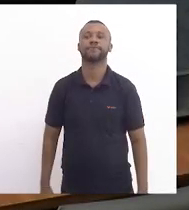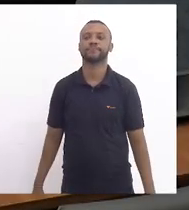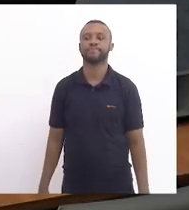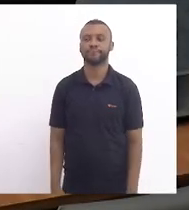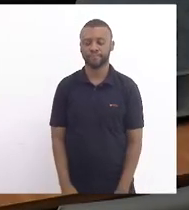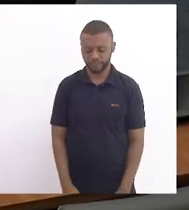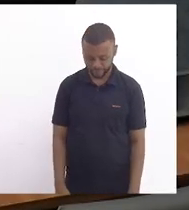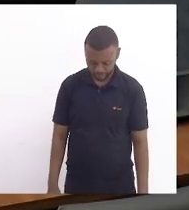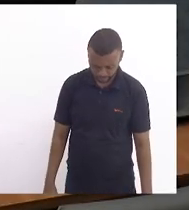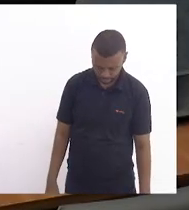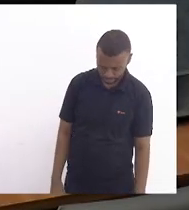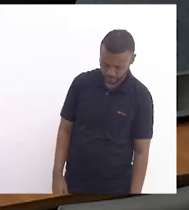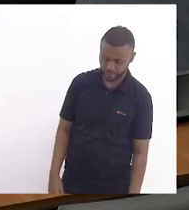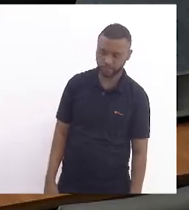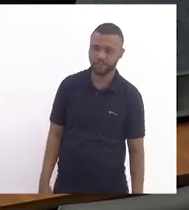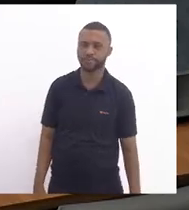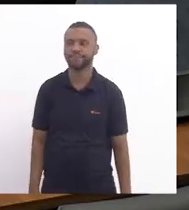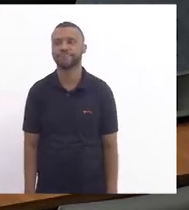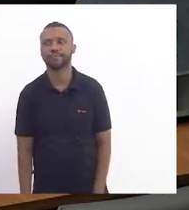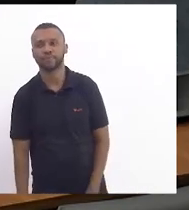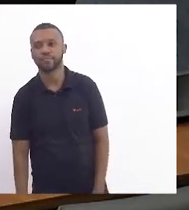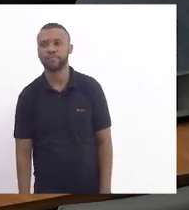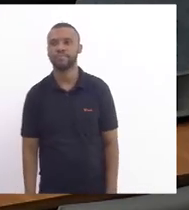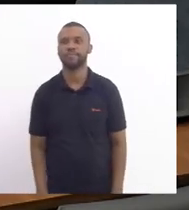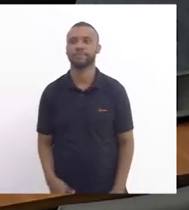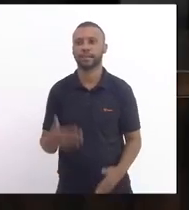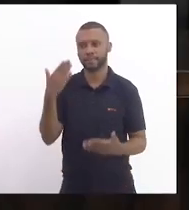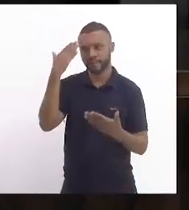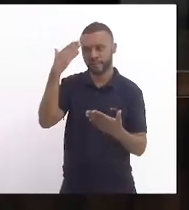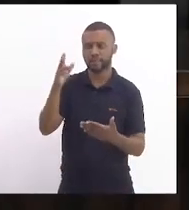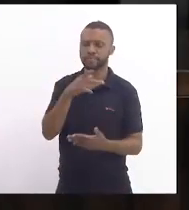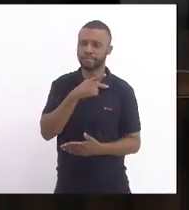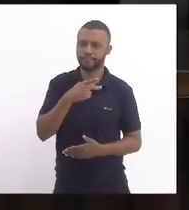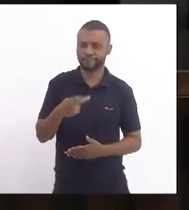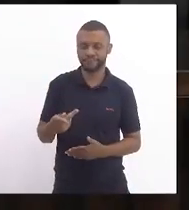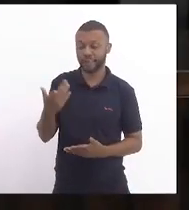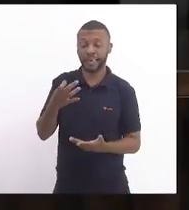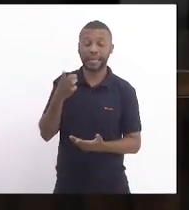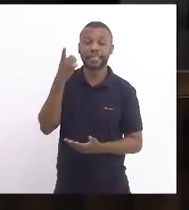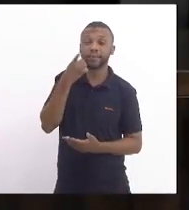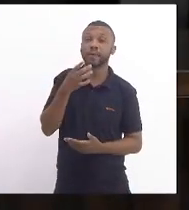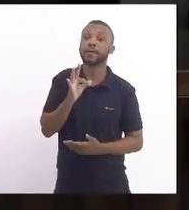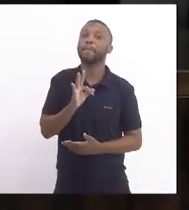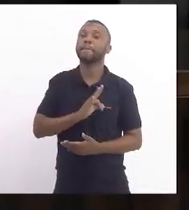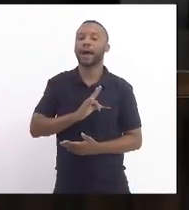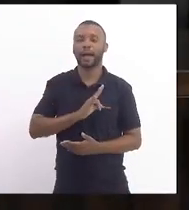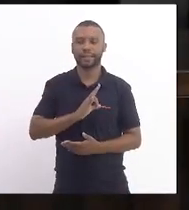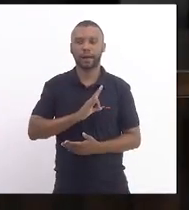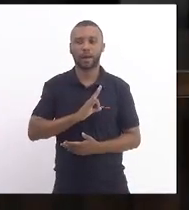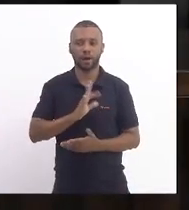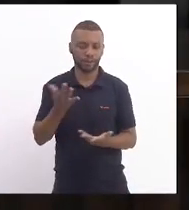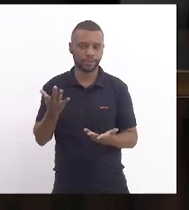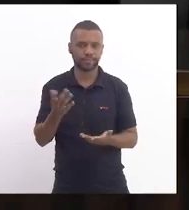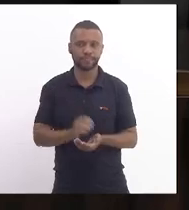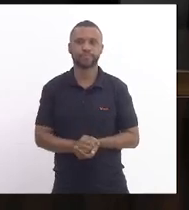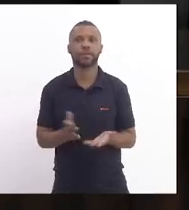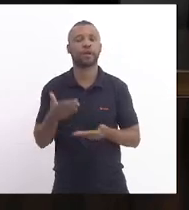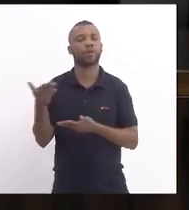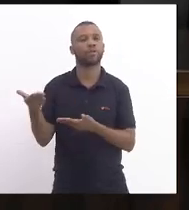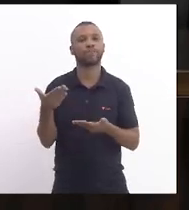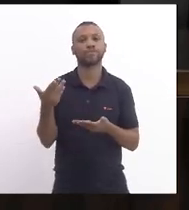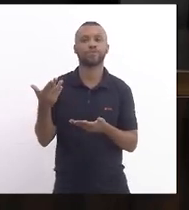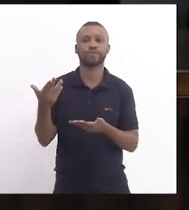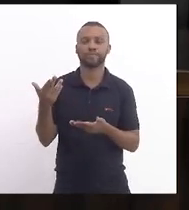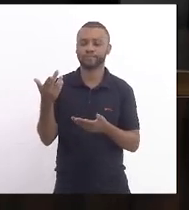E aí E obrigado por José Obrigado deputada Martha Rocha convidou